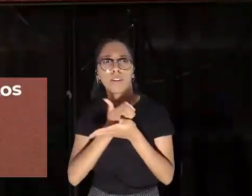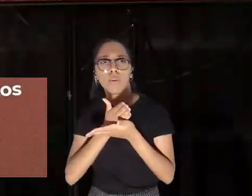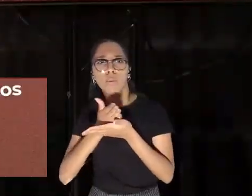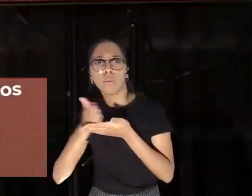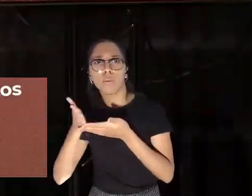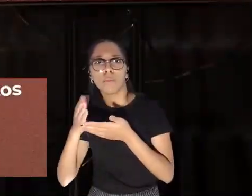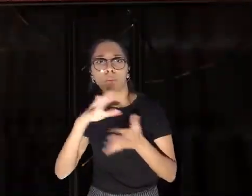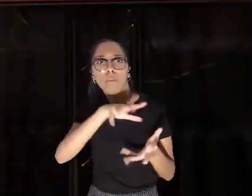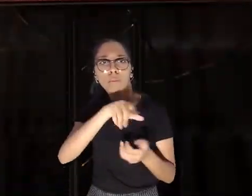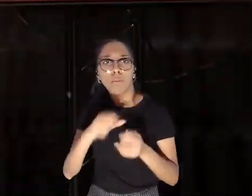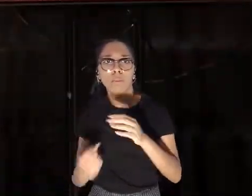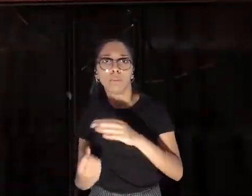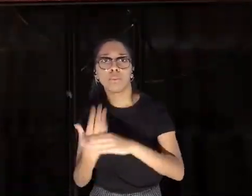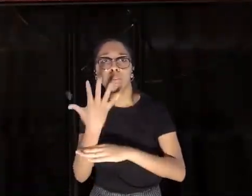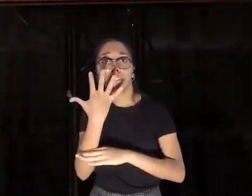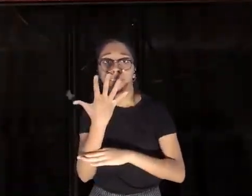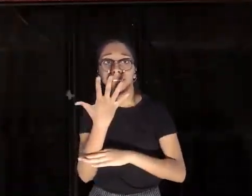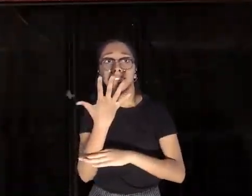presença.